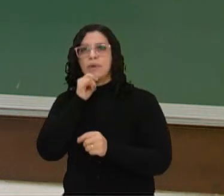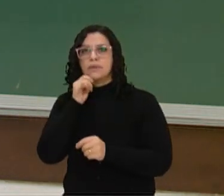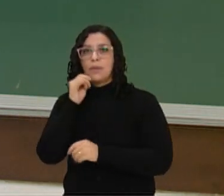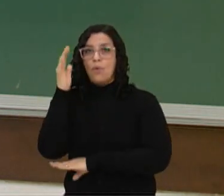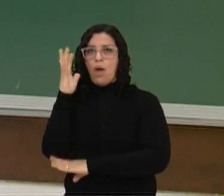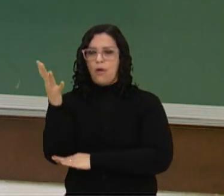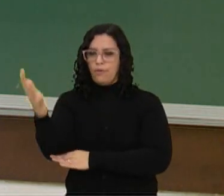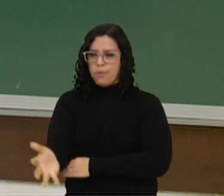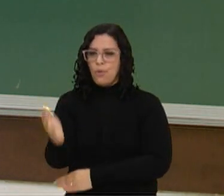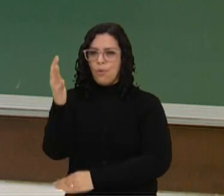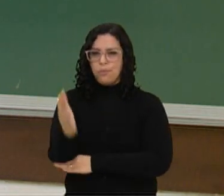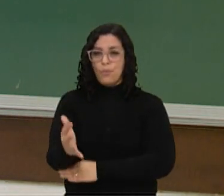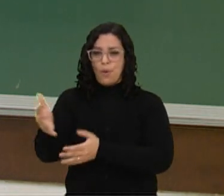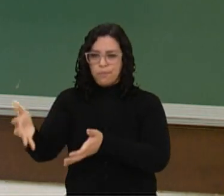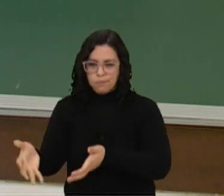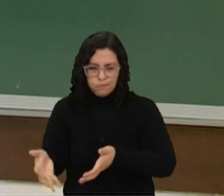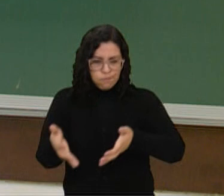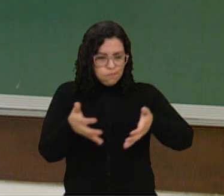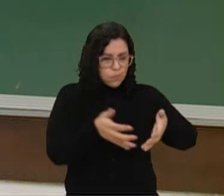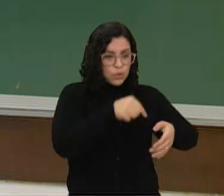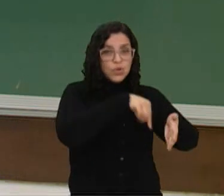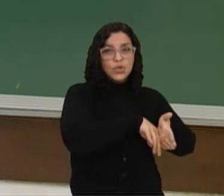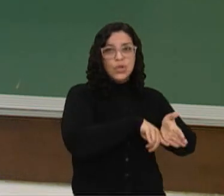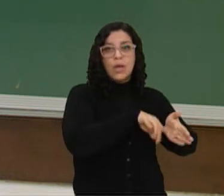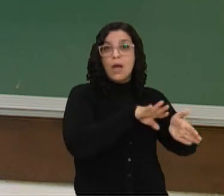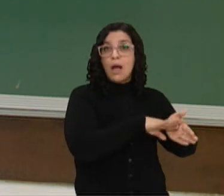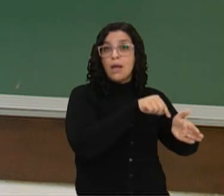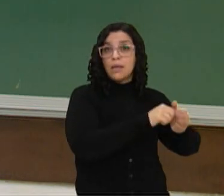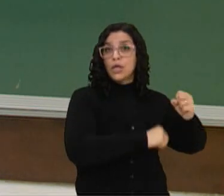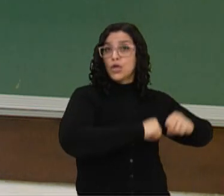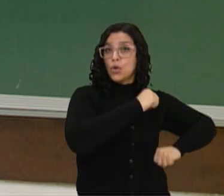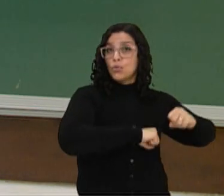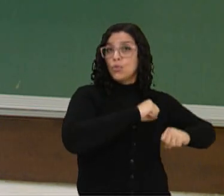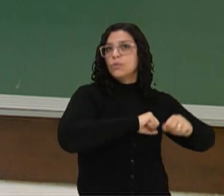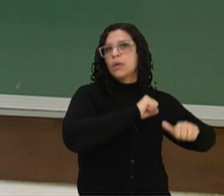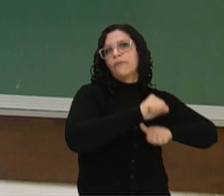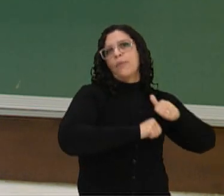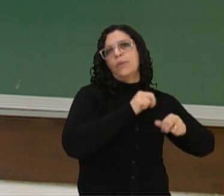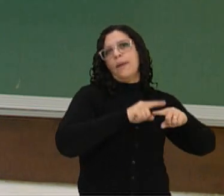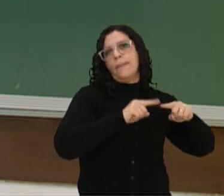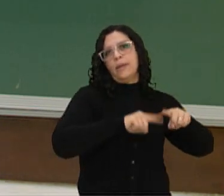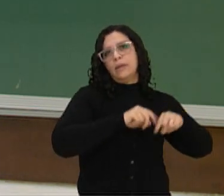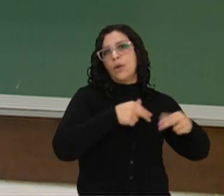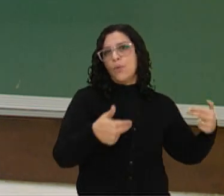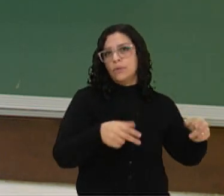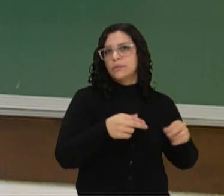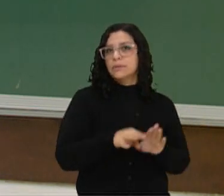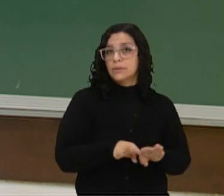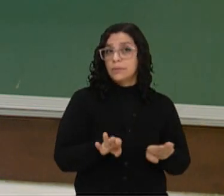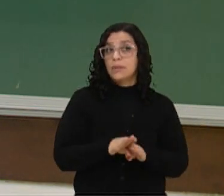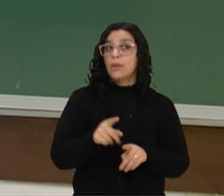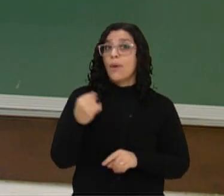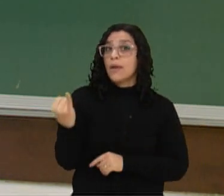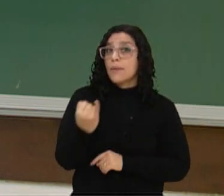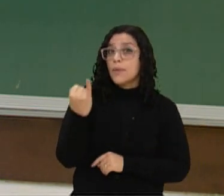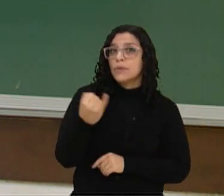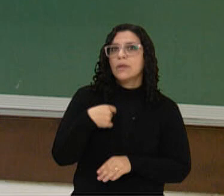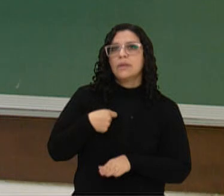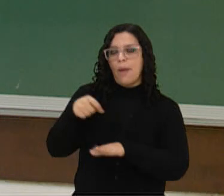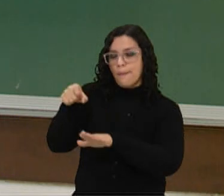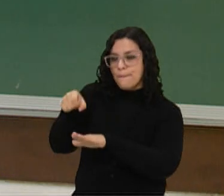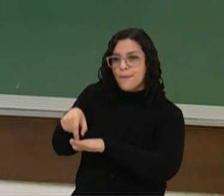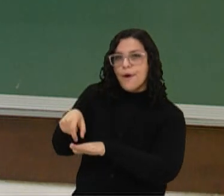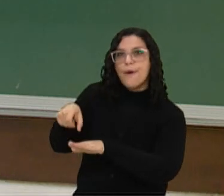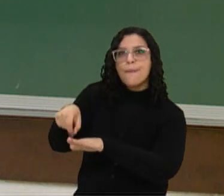ser transformadas, para ser fabricada ali. Então, o setor primário é muito importante. Tem a questão da agricultura e